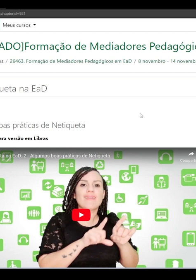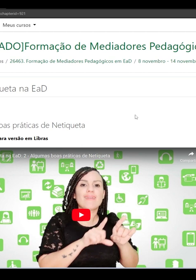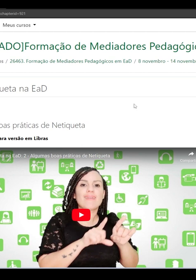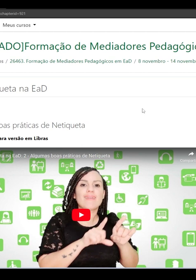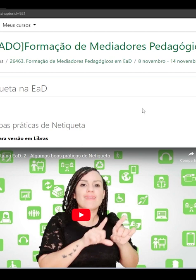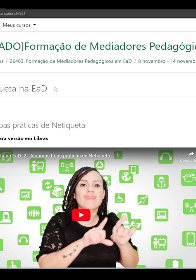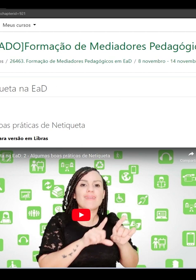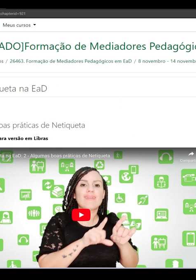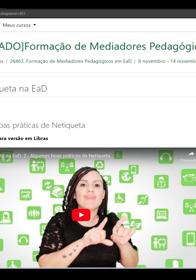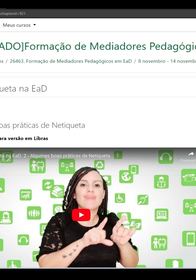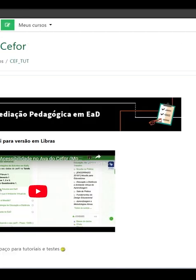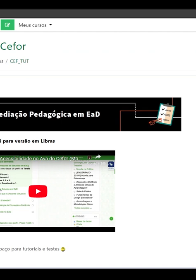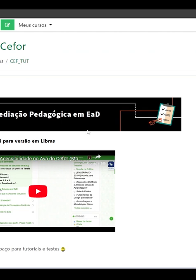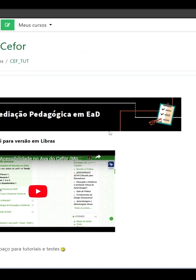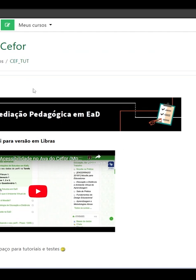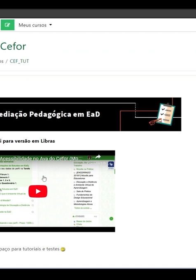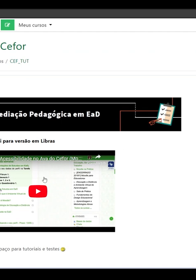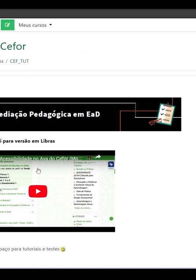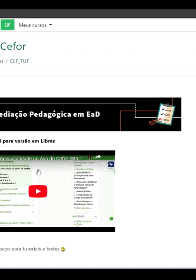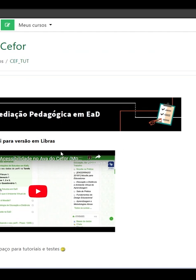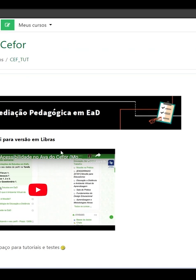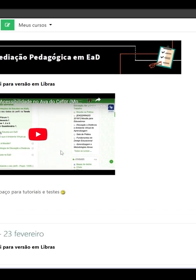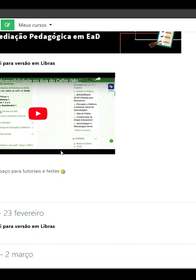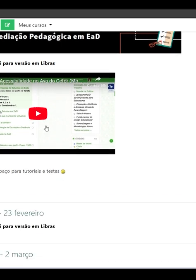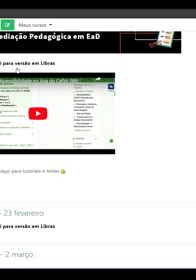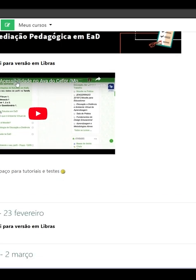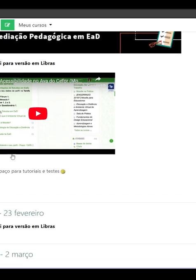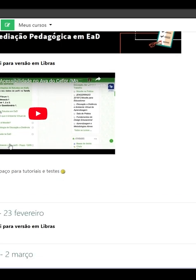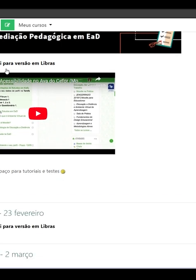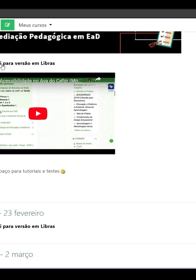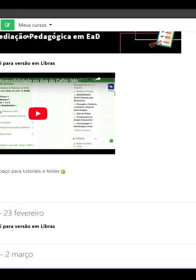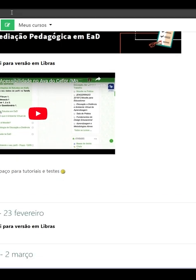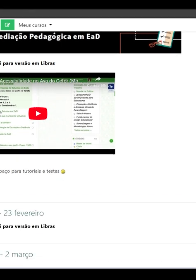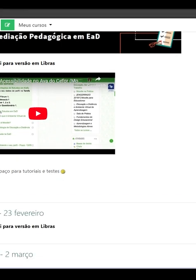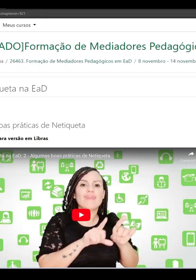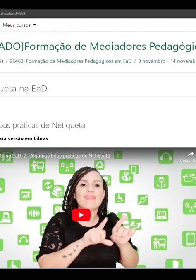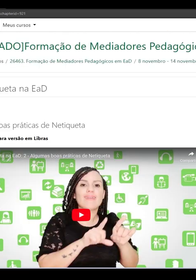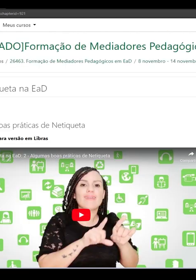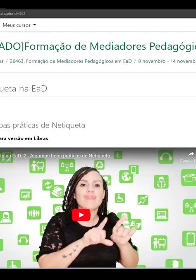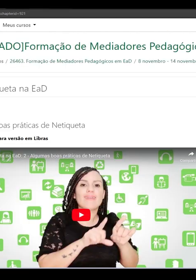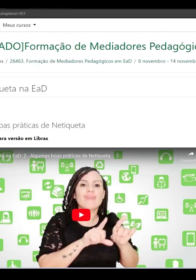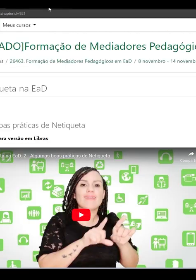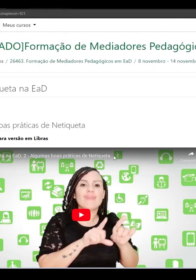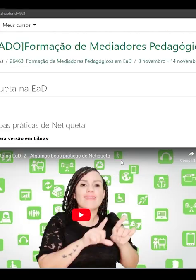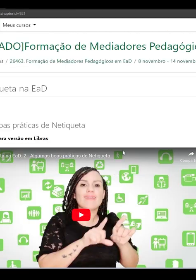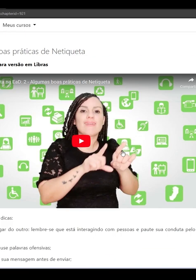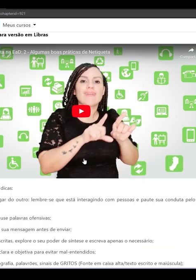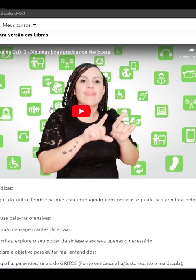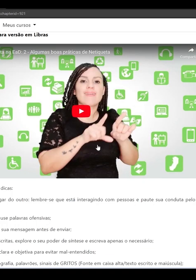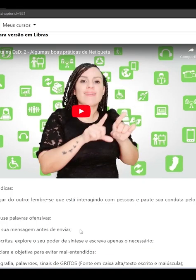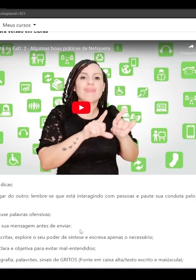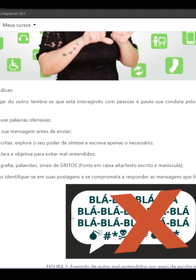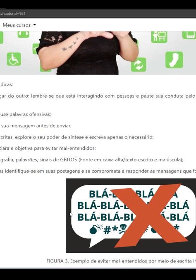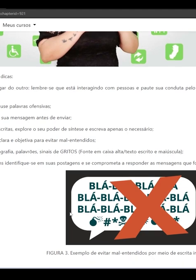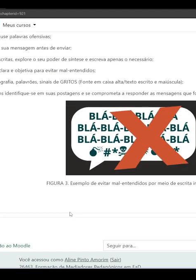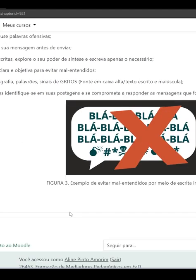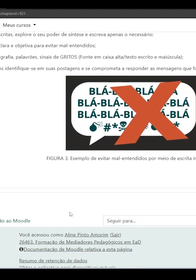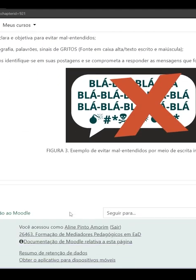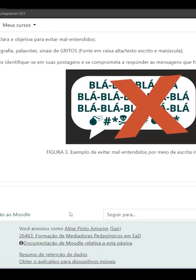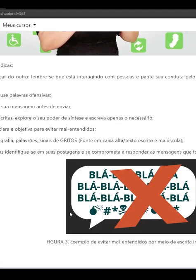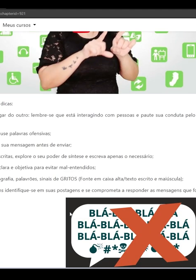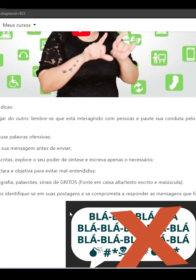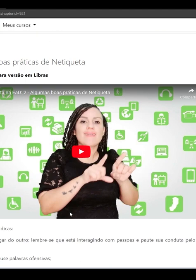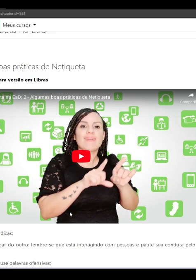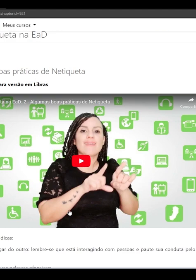necessidade, então, de identificar só ocorre se for na mesma página. Então, se eu tiver dentro do mesmo